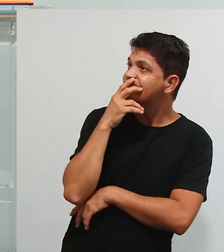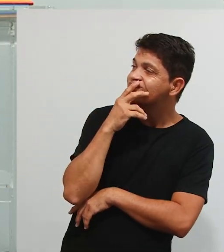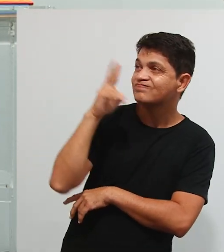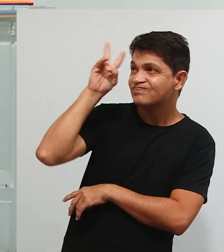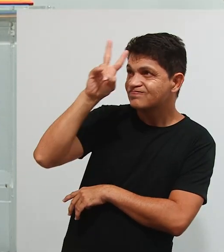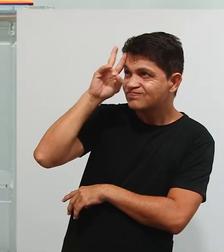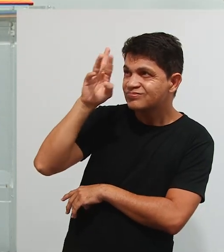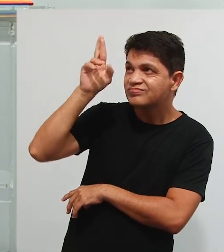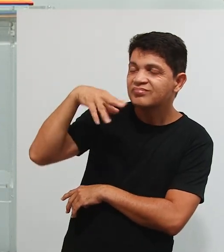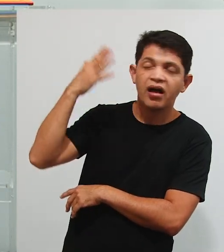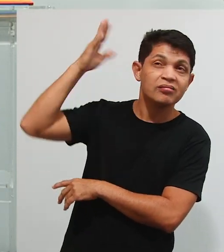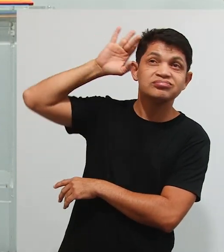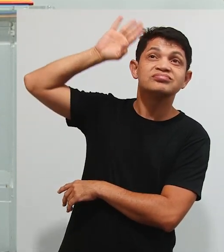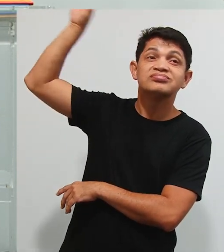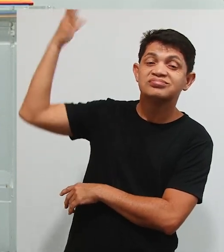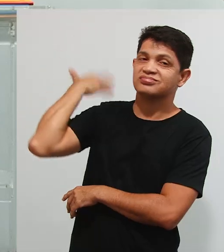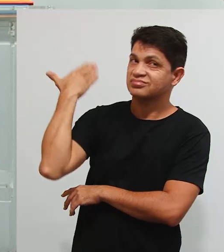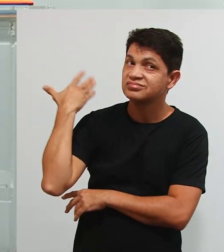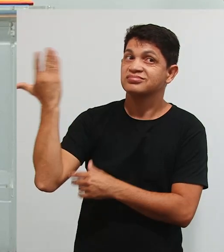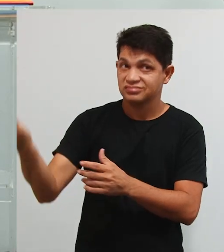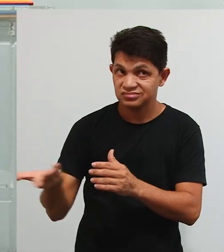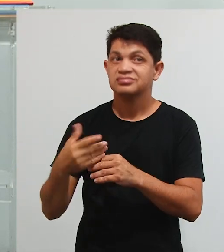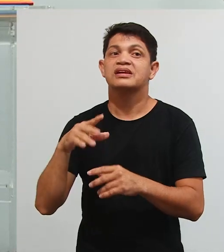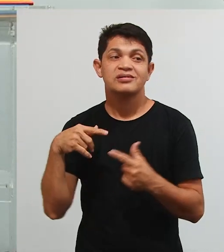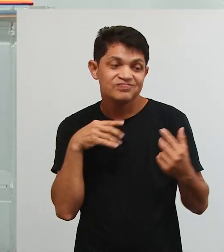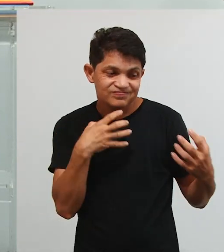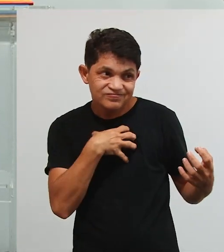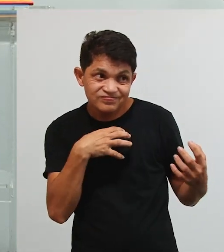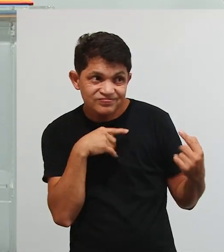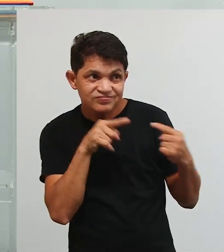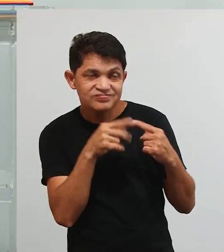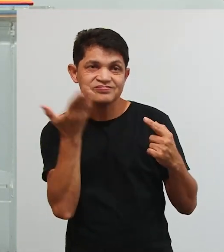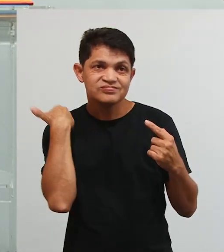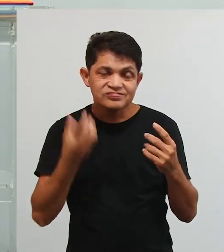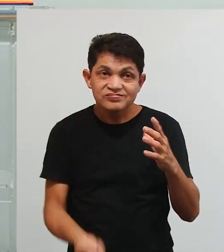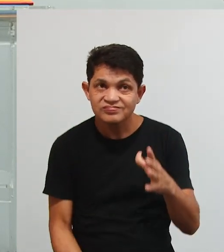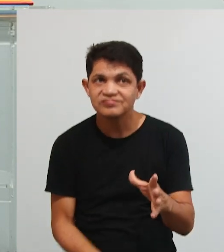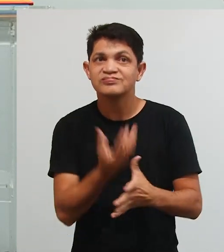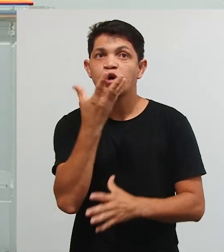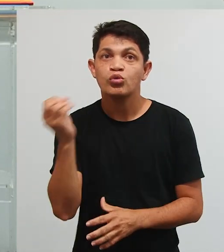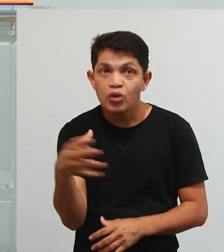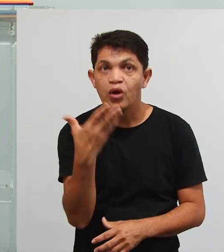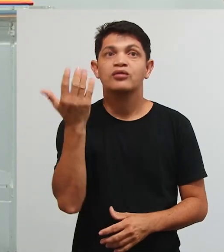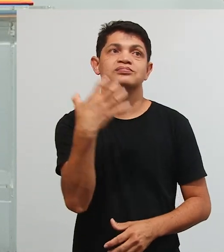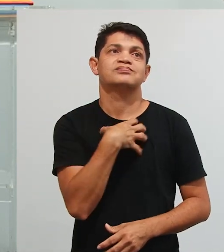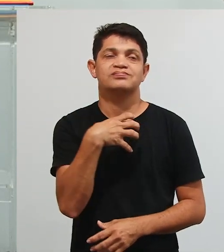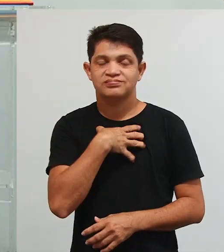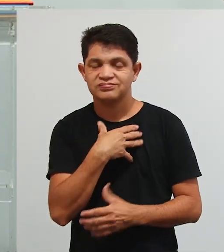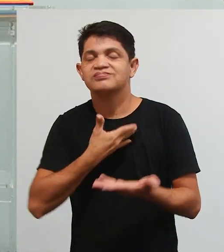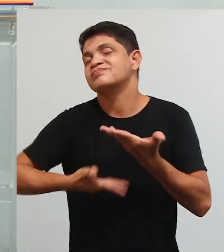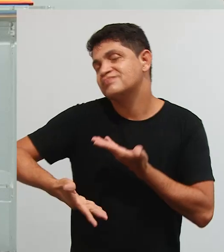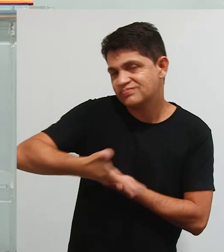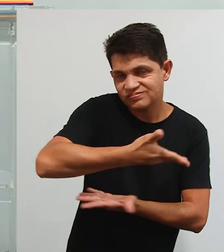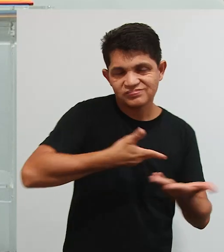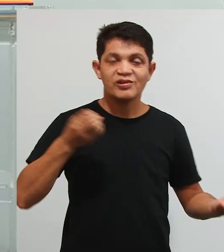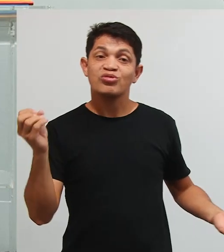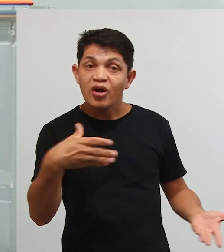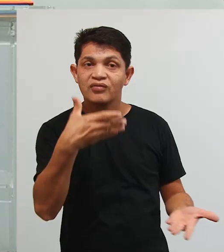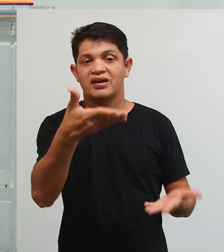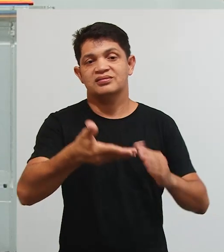que não foi? Onde que a gente precisa melhorar? O que pode ser expandido? O que deve ser limitado? O que precisa de mais cautela? O que pode ser